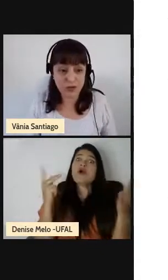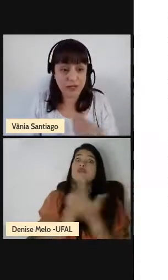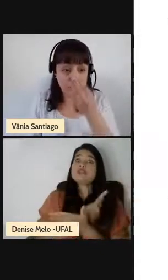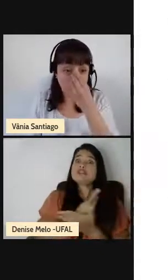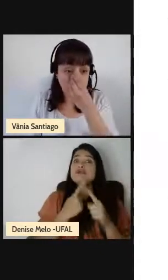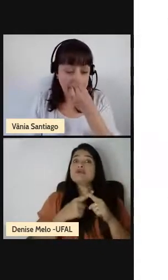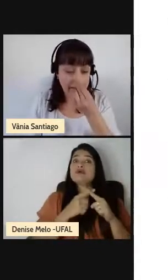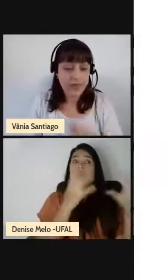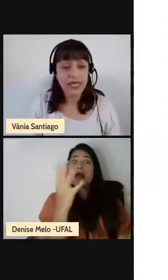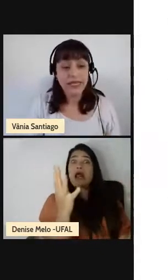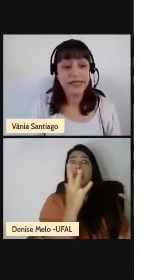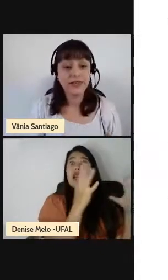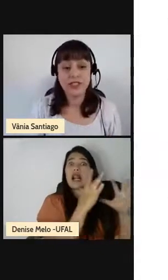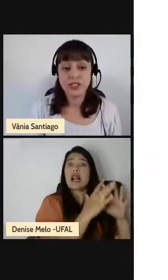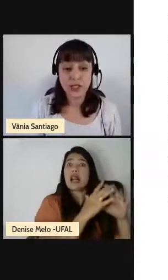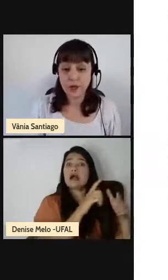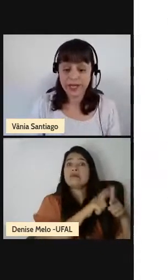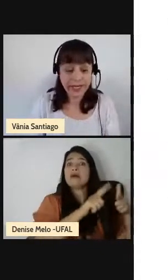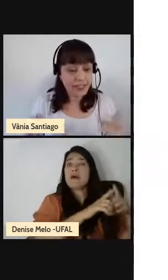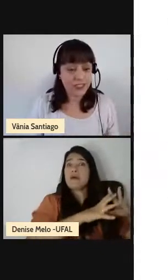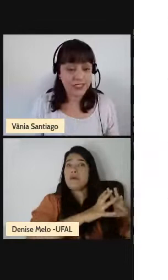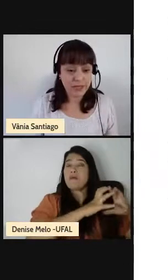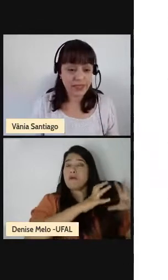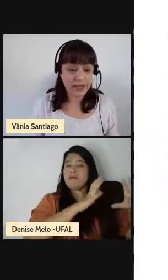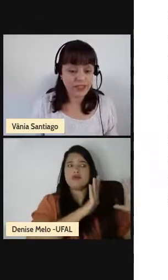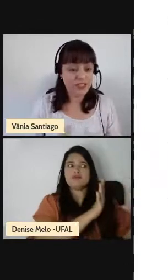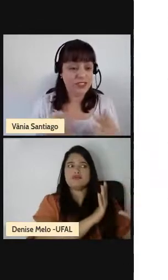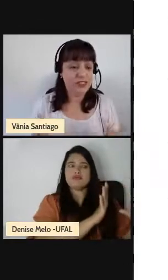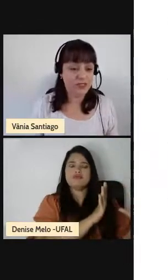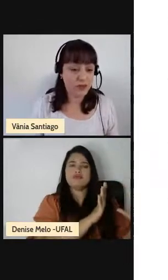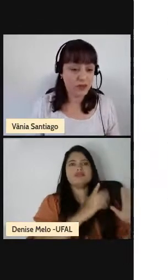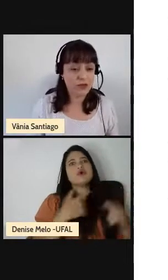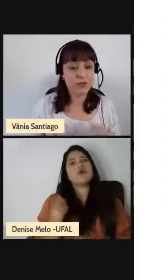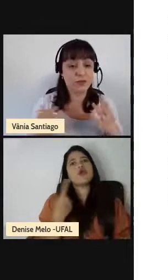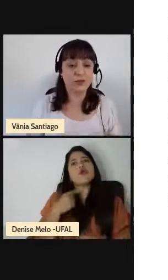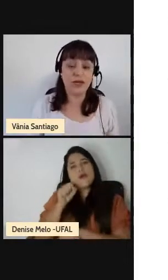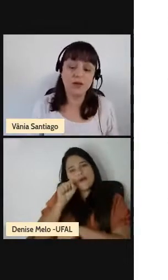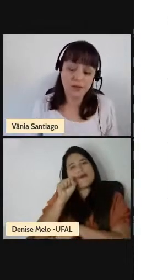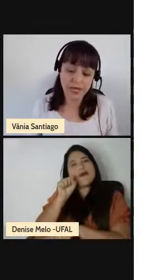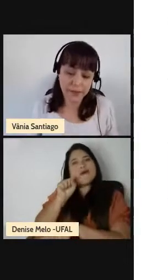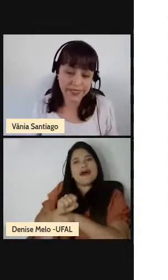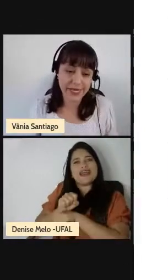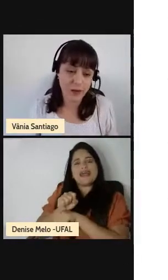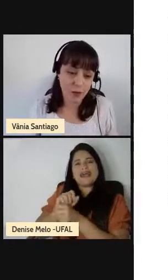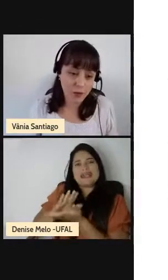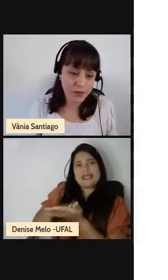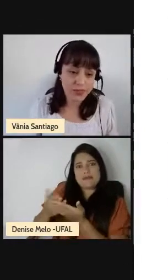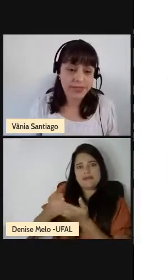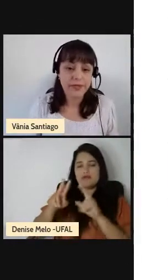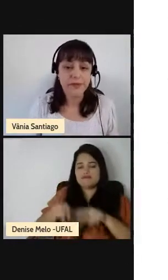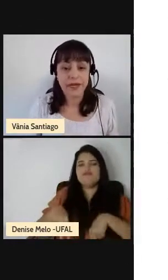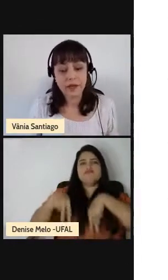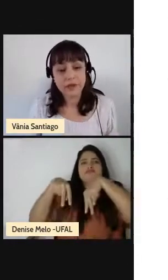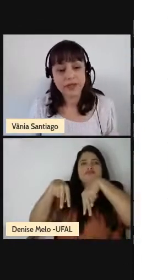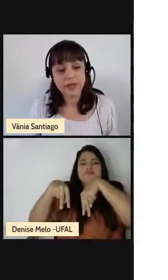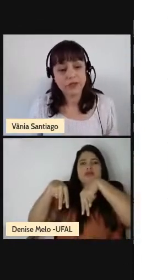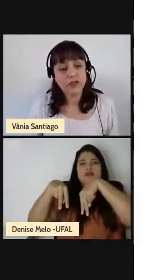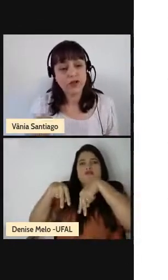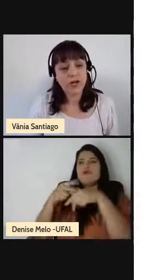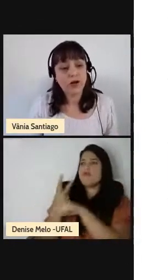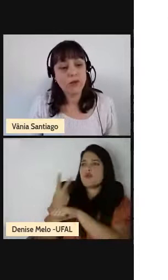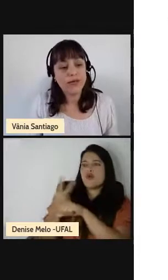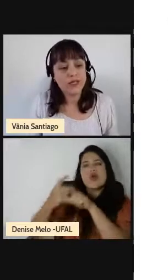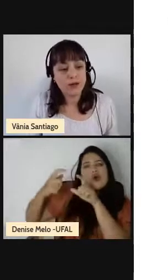uma discussão maior, né? Então, eu parei de interpretar, a gente se levantou, foi buscar um lugar mais calmo, para